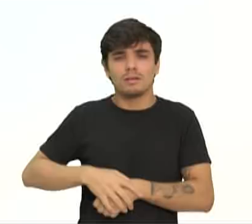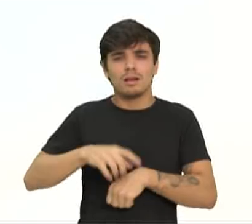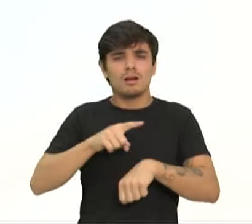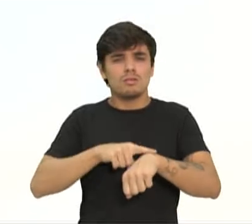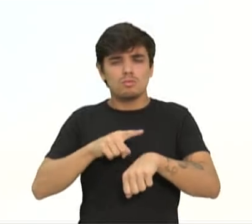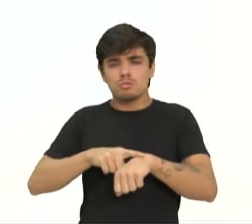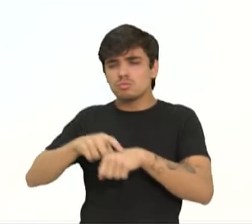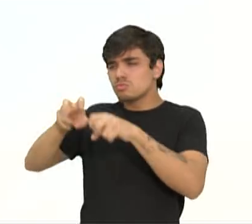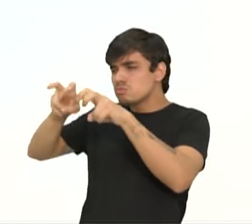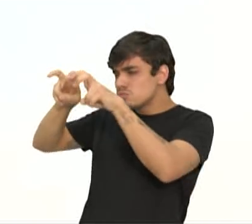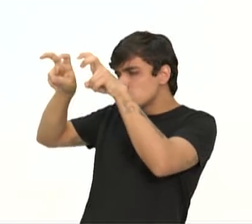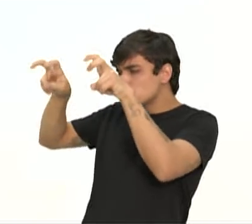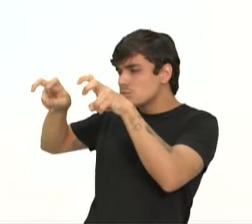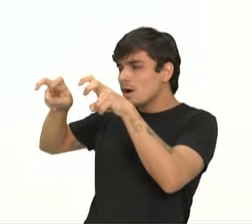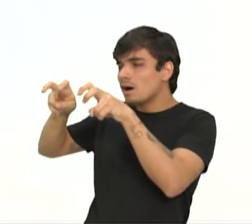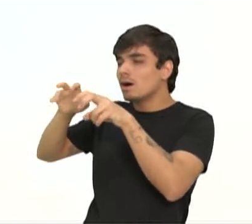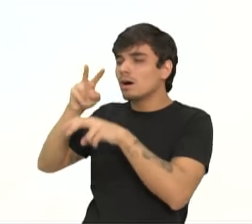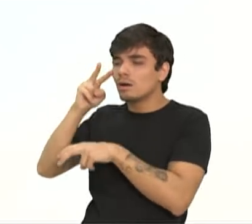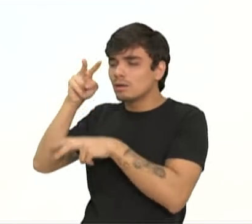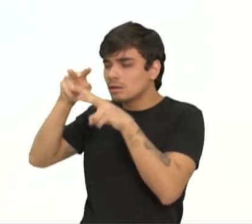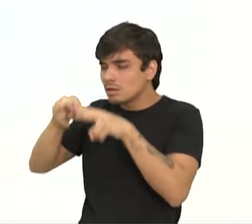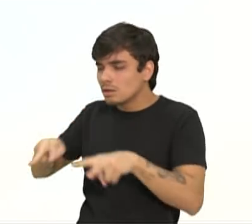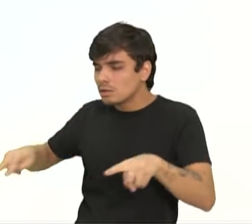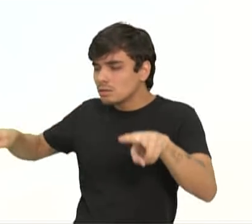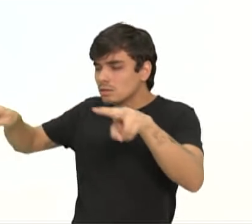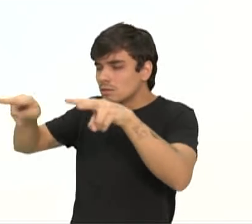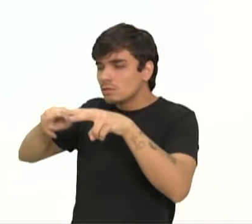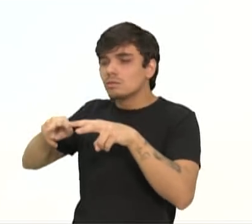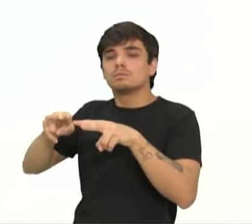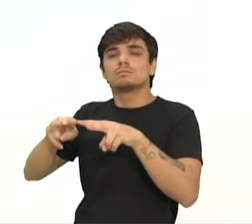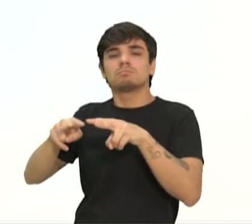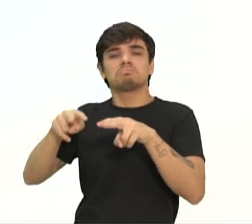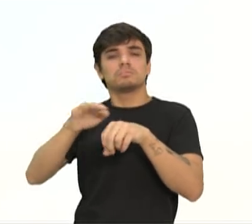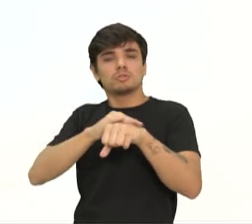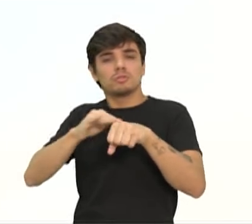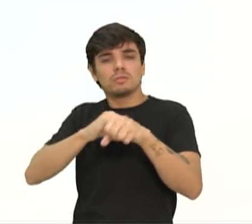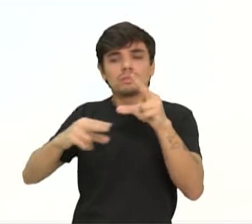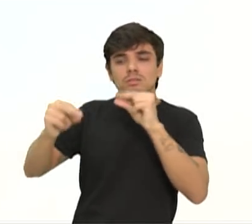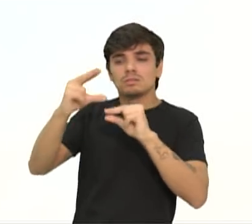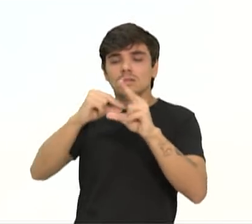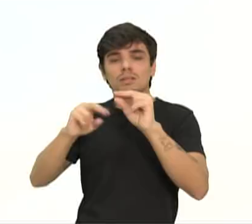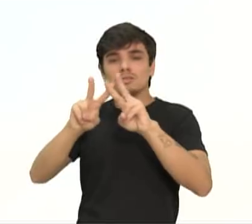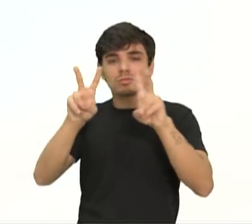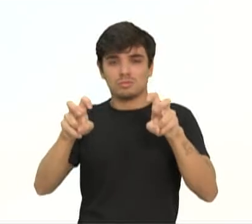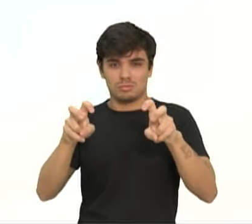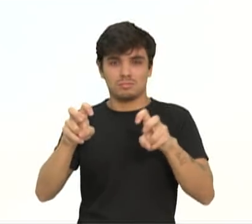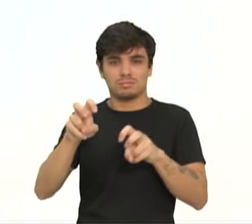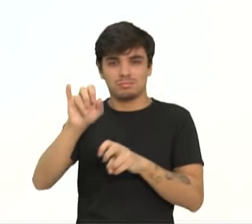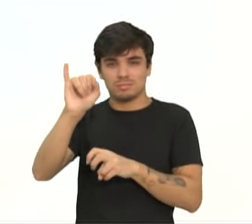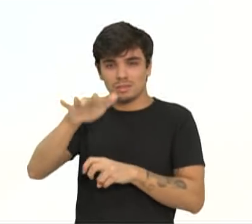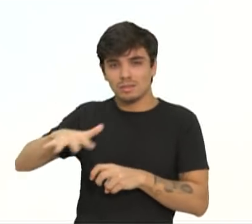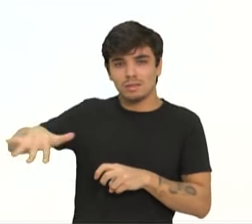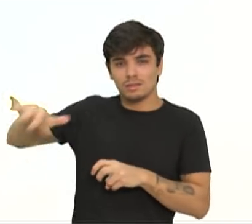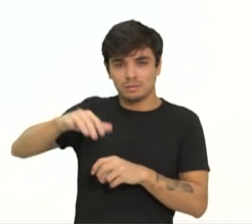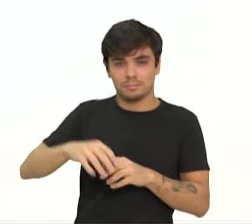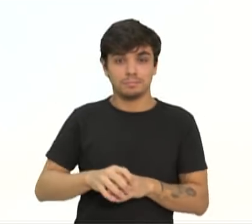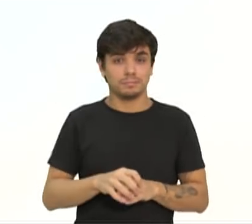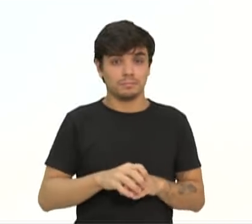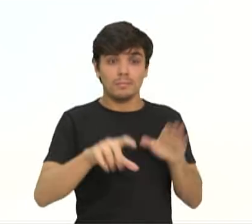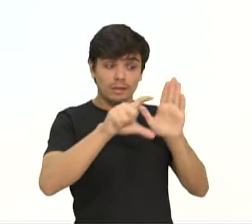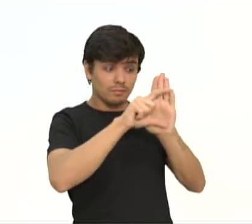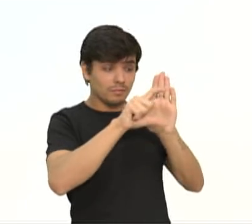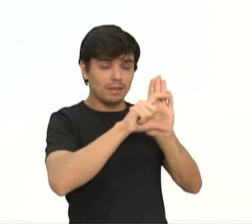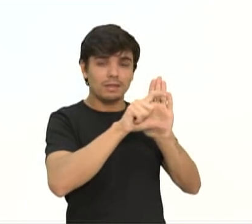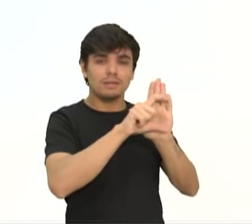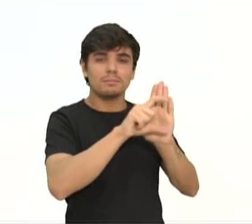inteiras sentados no alto do morro e conversando a respeito da ilha. Os fragmentos acima demonstram que Oscar